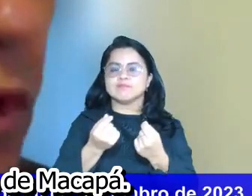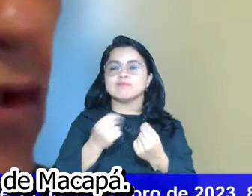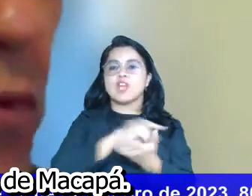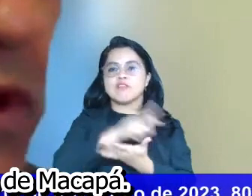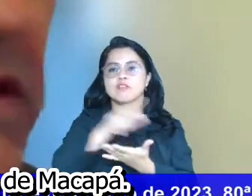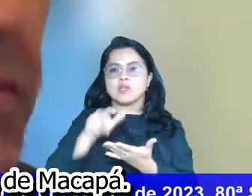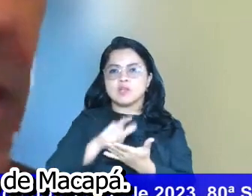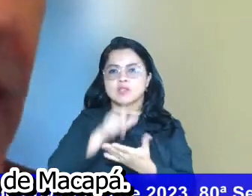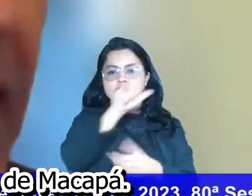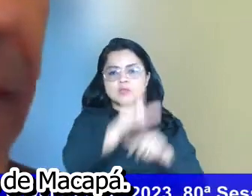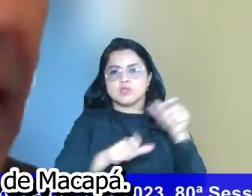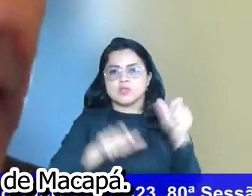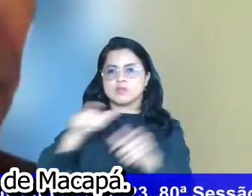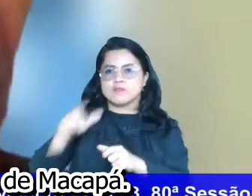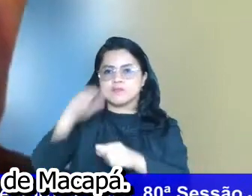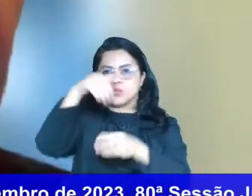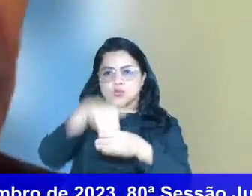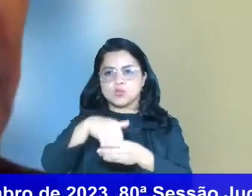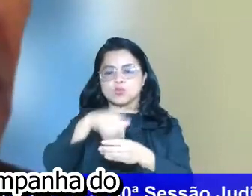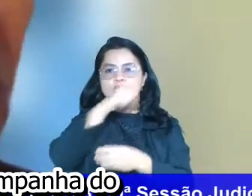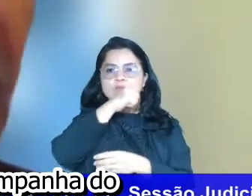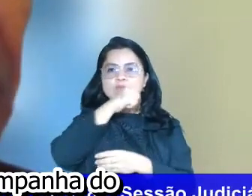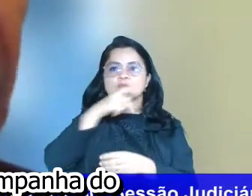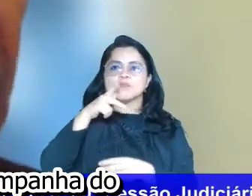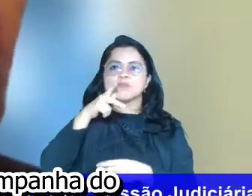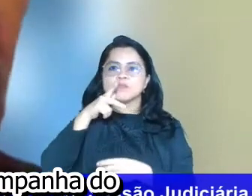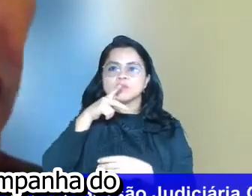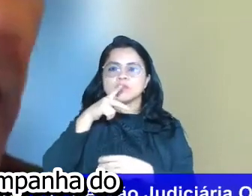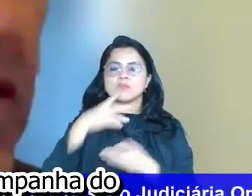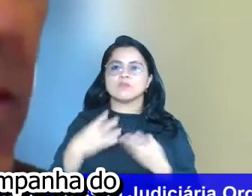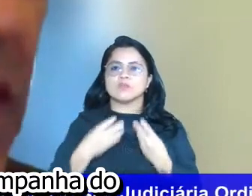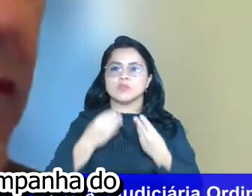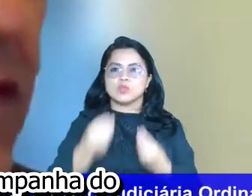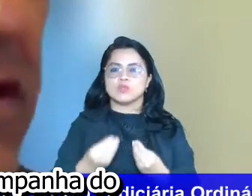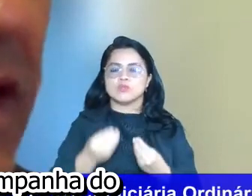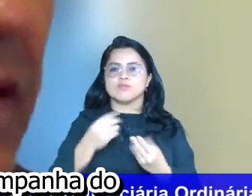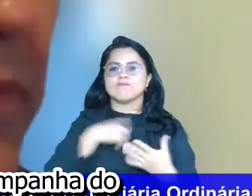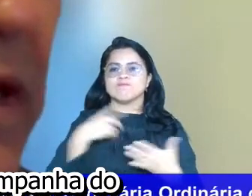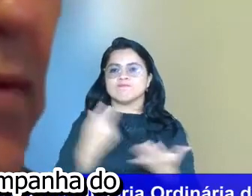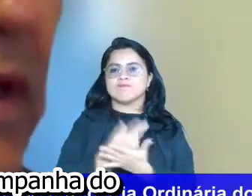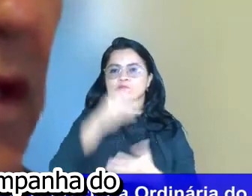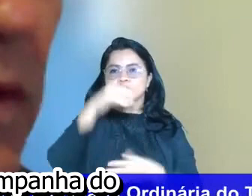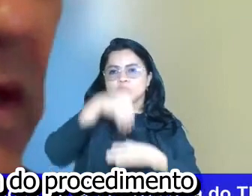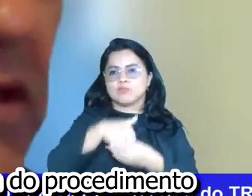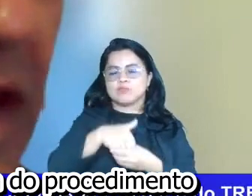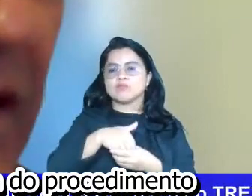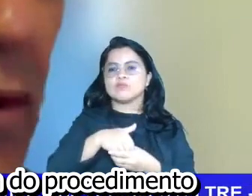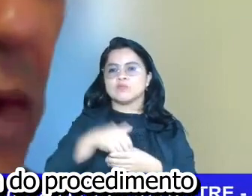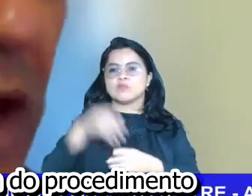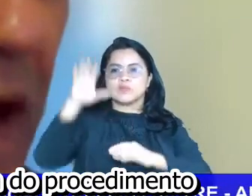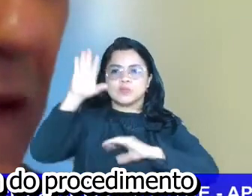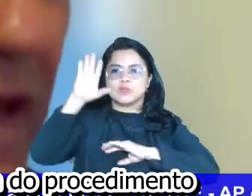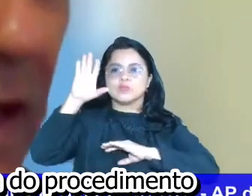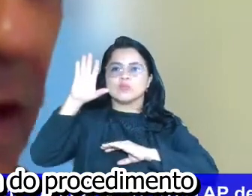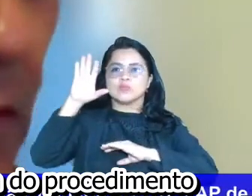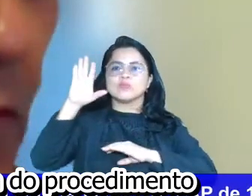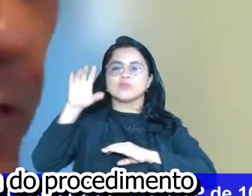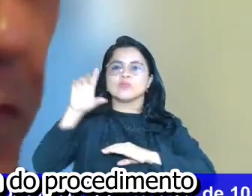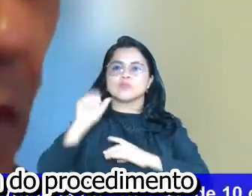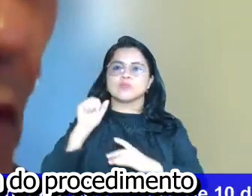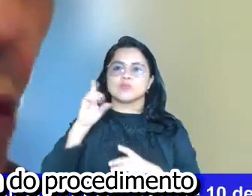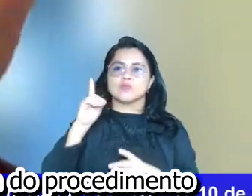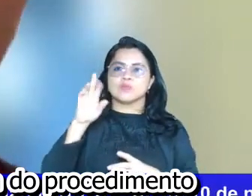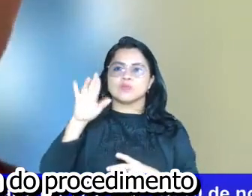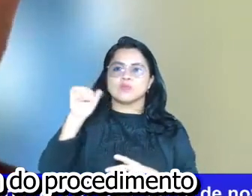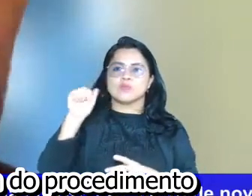diversos eleitores do município de Macapá, visando a captação de sufrágio em benefício da campanha do então candidato